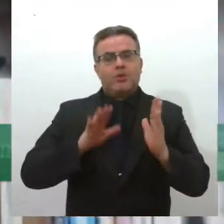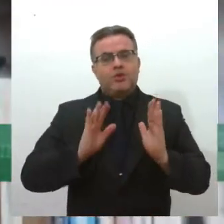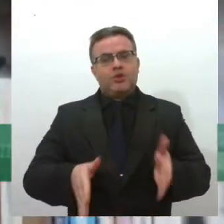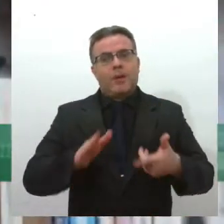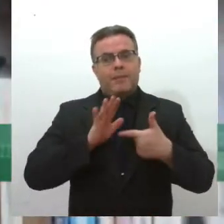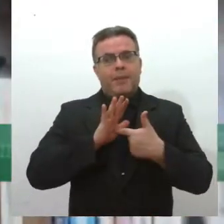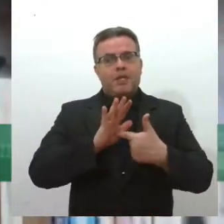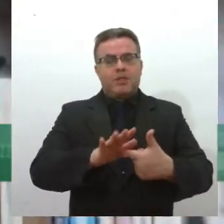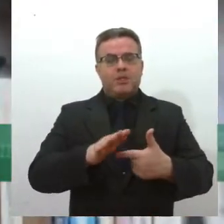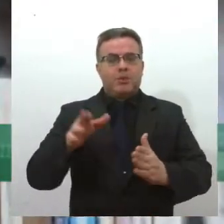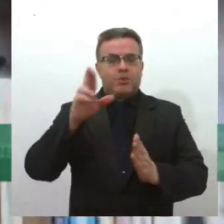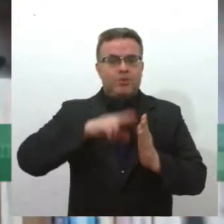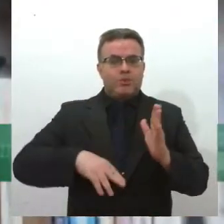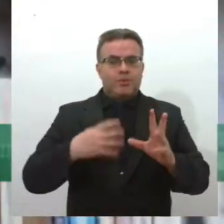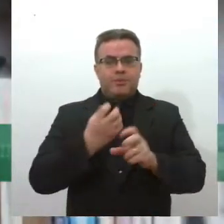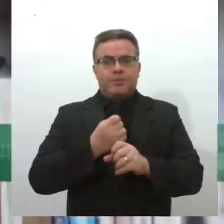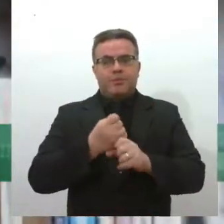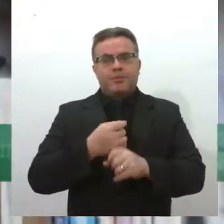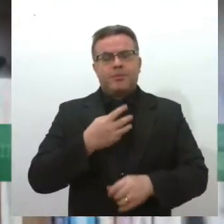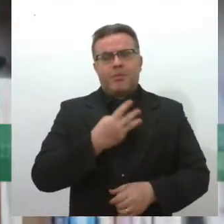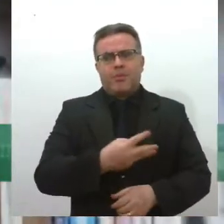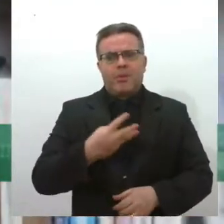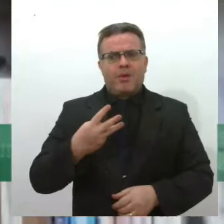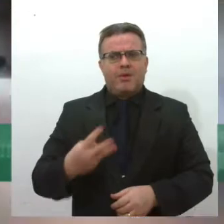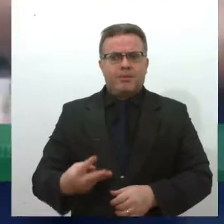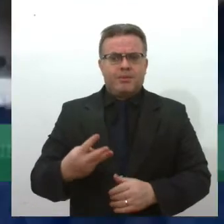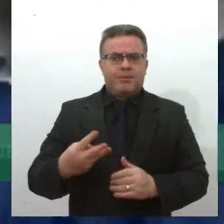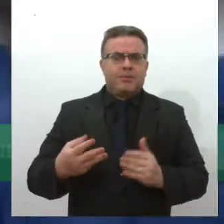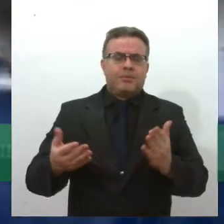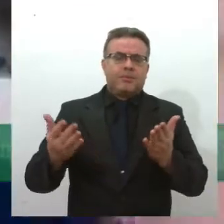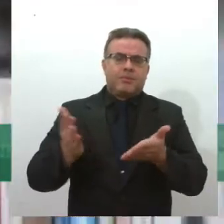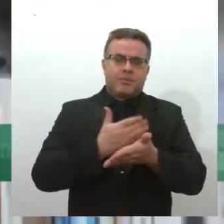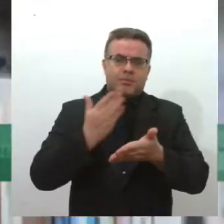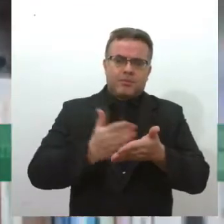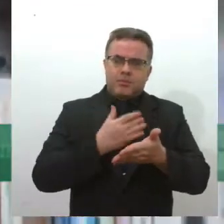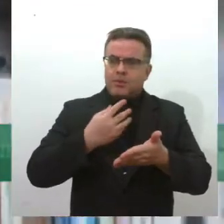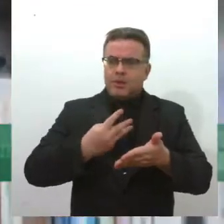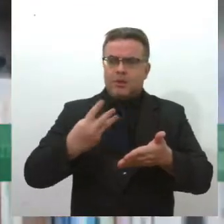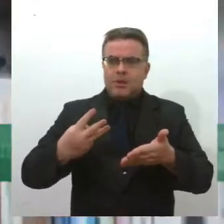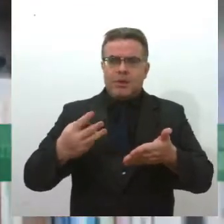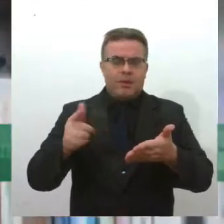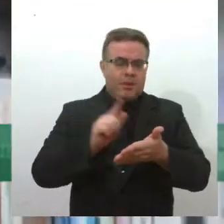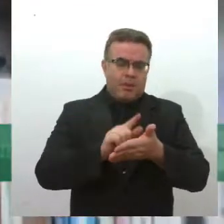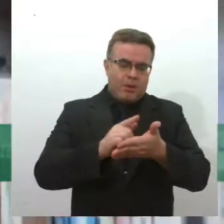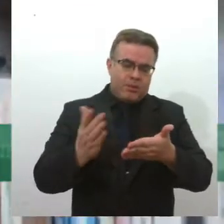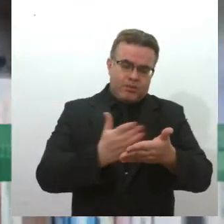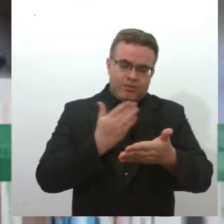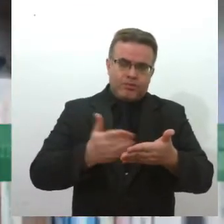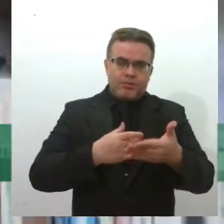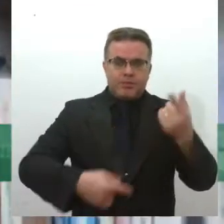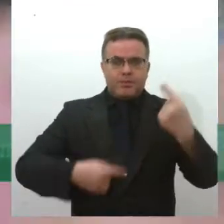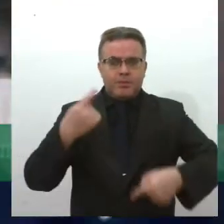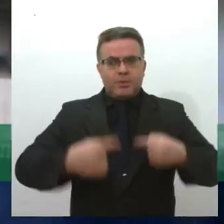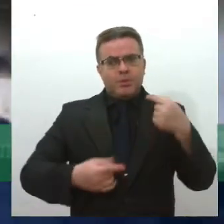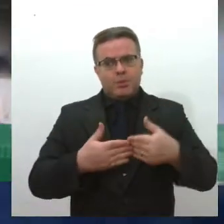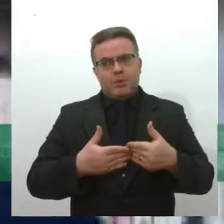um relatório de 33 páginas e, na sequência, num debate na CCJ,